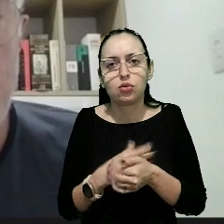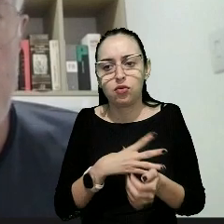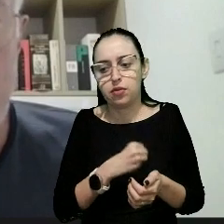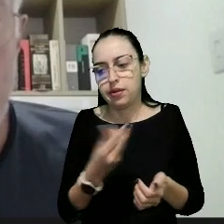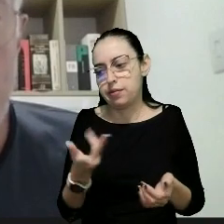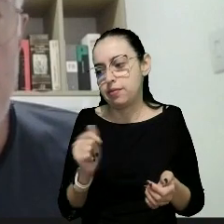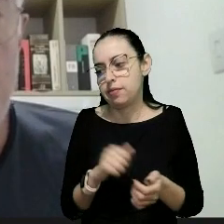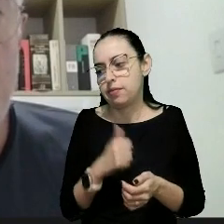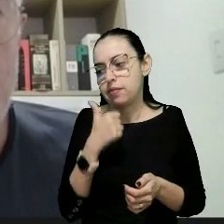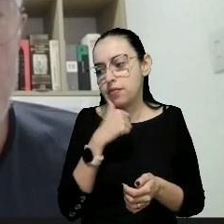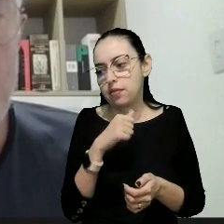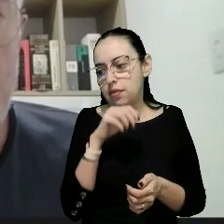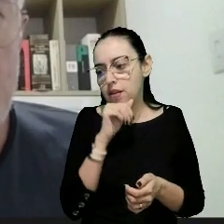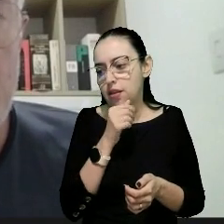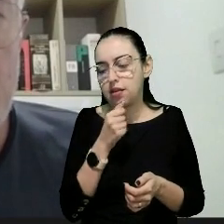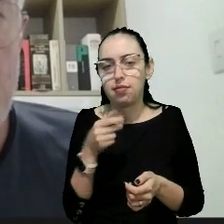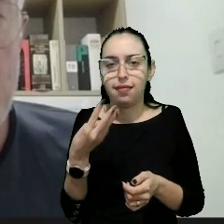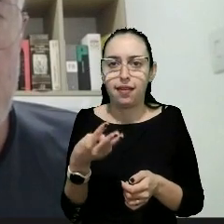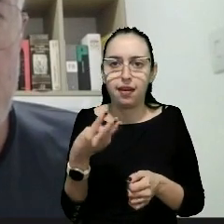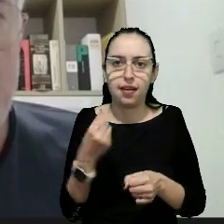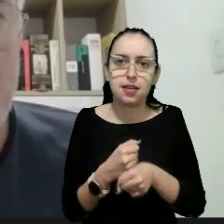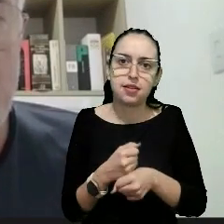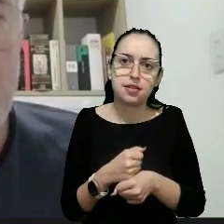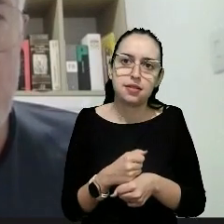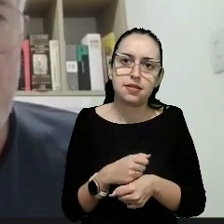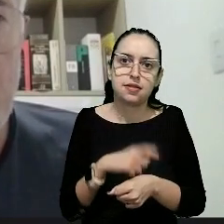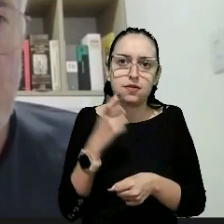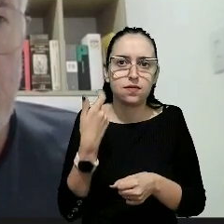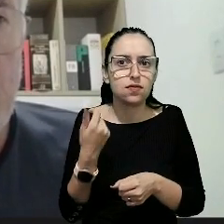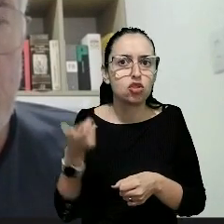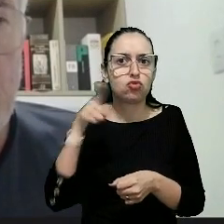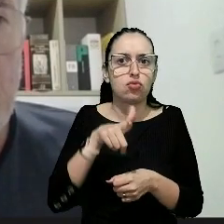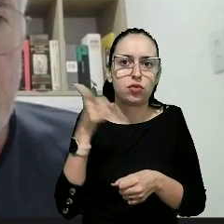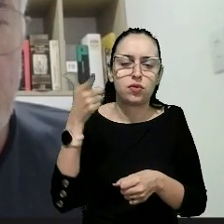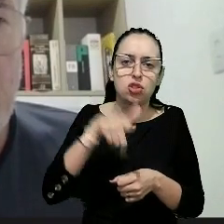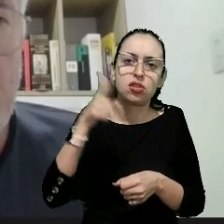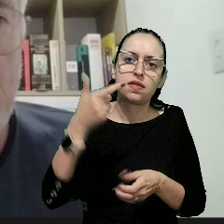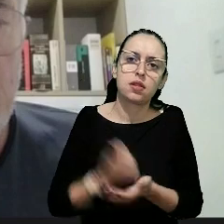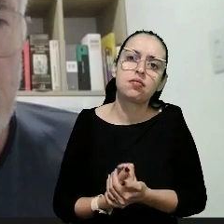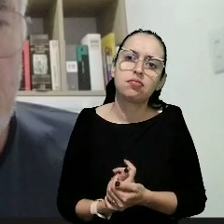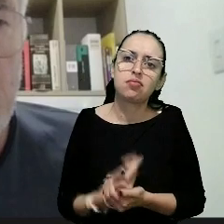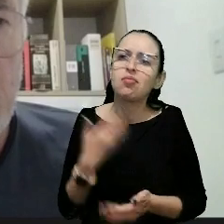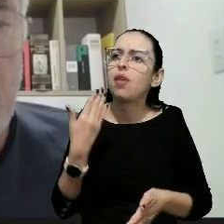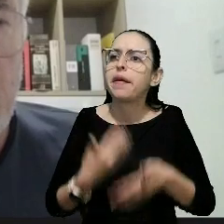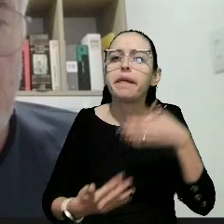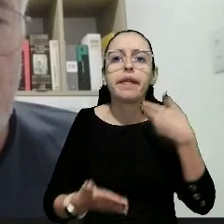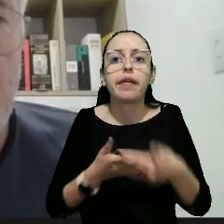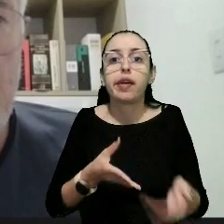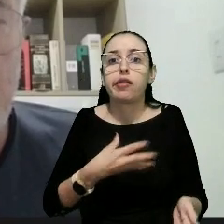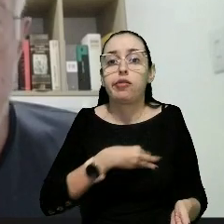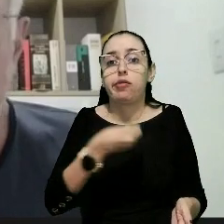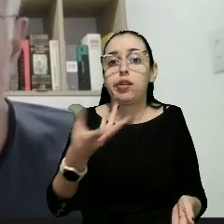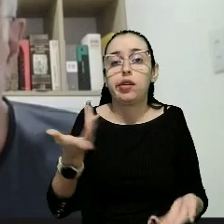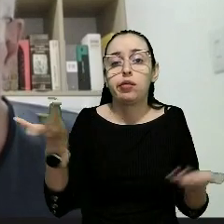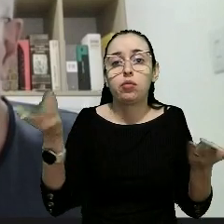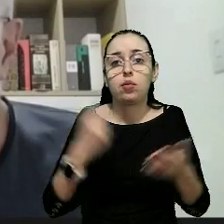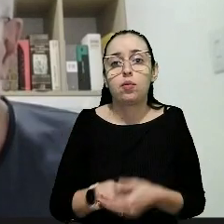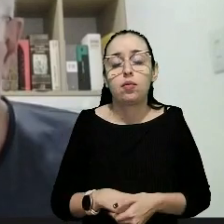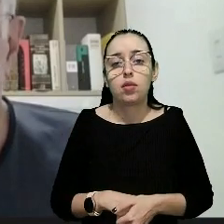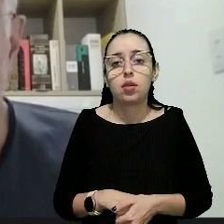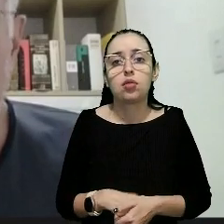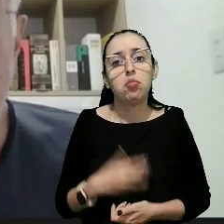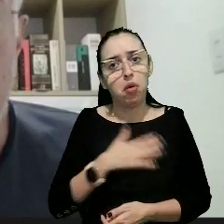no supermercado, e os filhos, pai, 3 vezes no supermercado por dia? O que o filho tem a ver com a ida